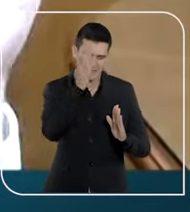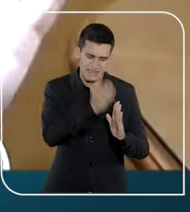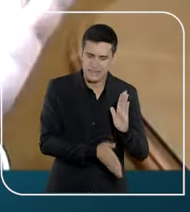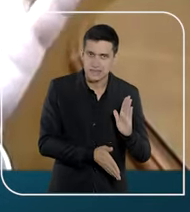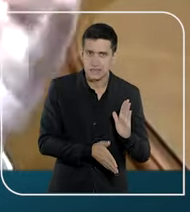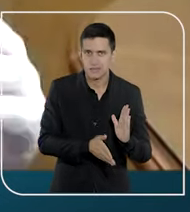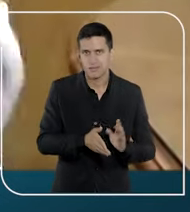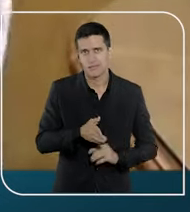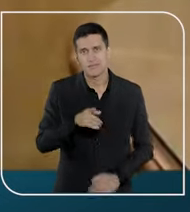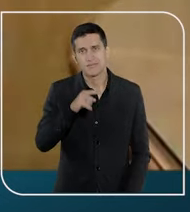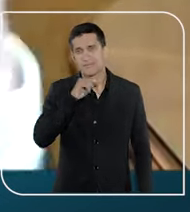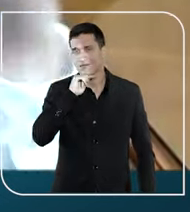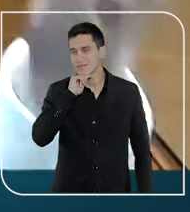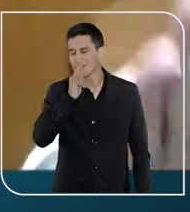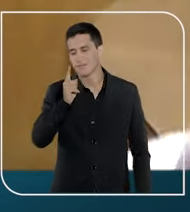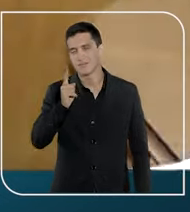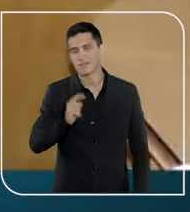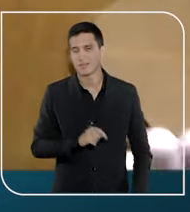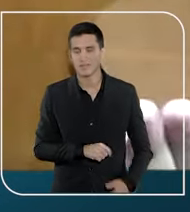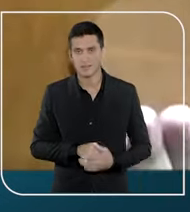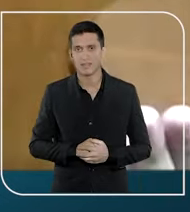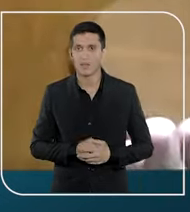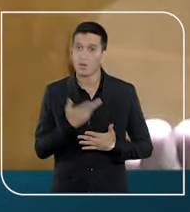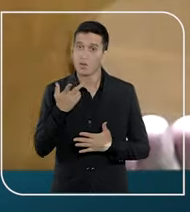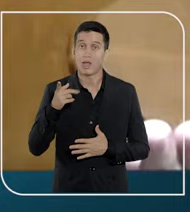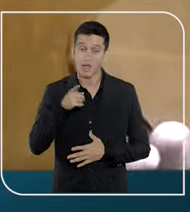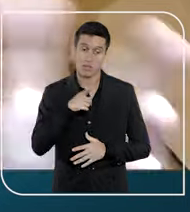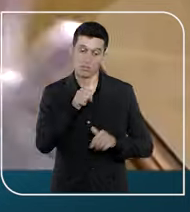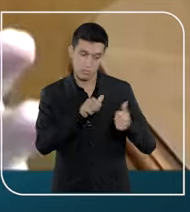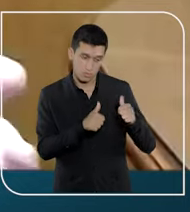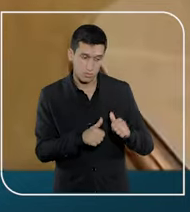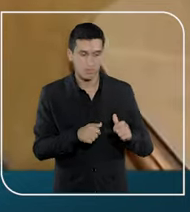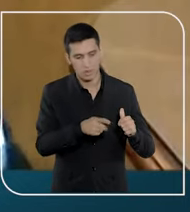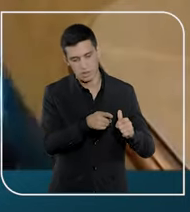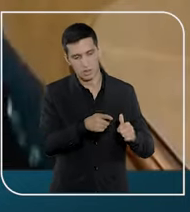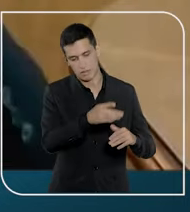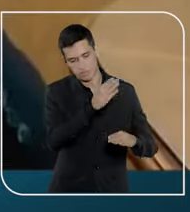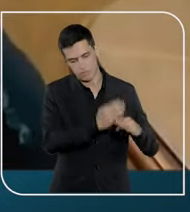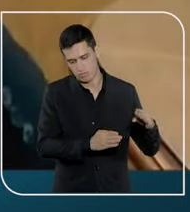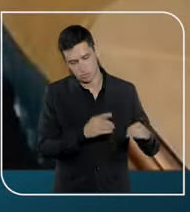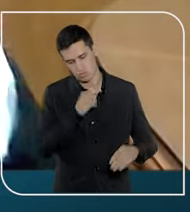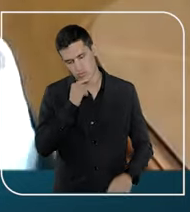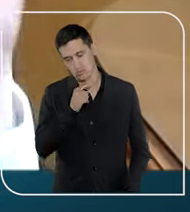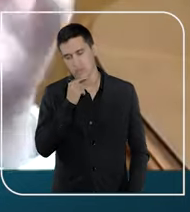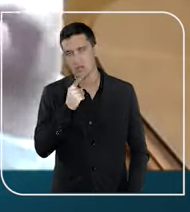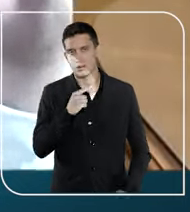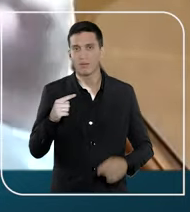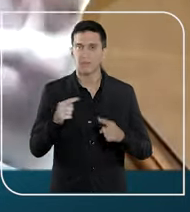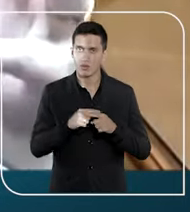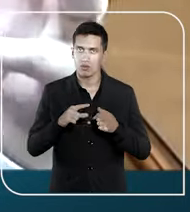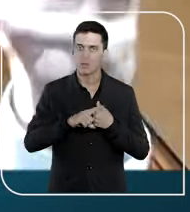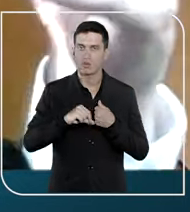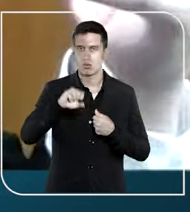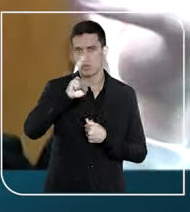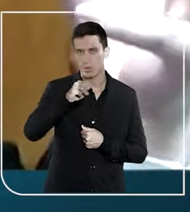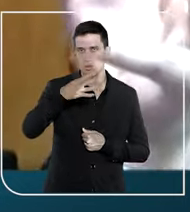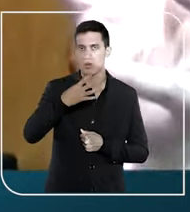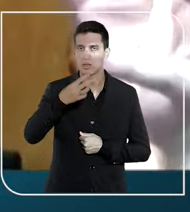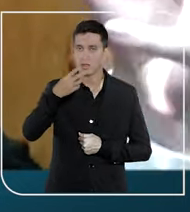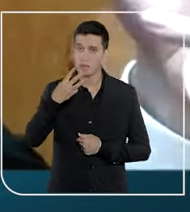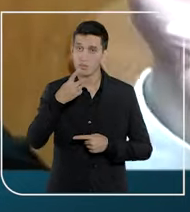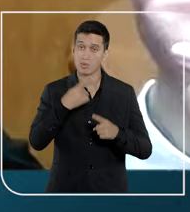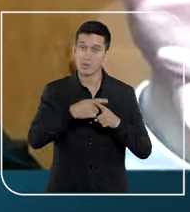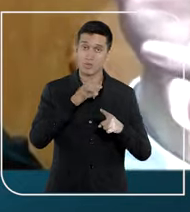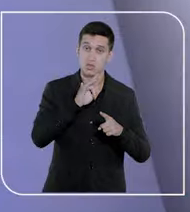é indivisível. Ok, então vai aplicar o 843. Porque eu só penhorei uma fração